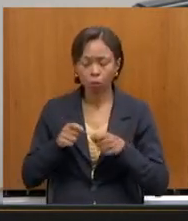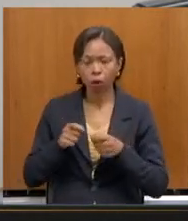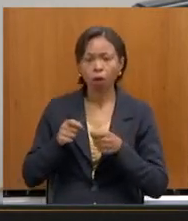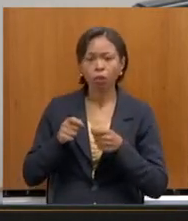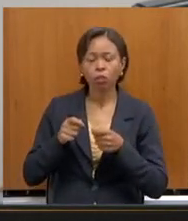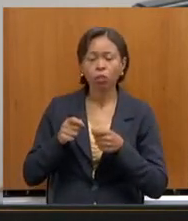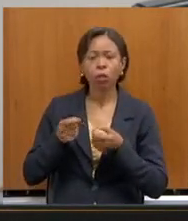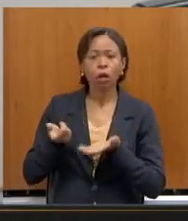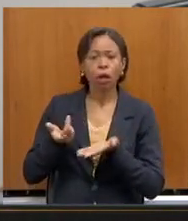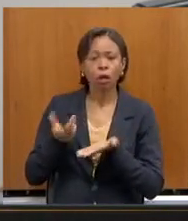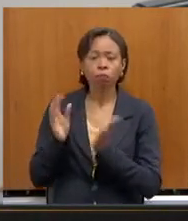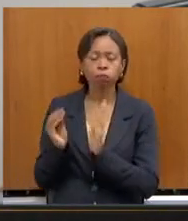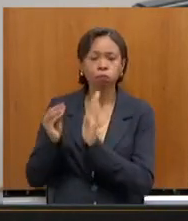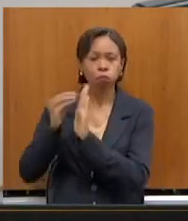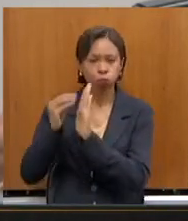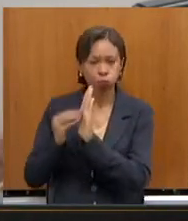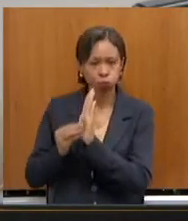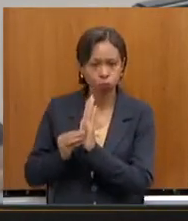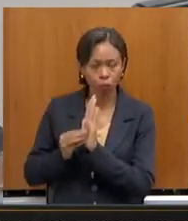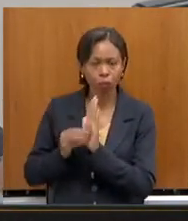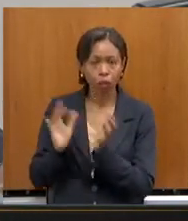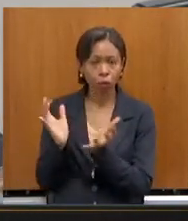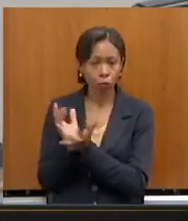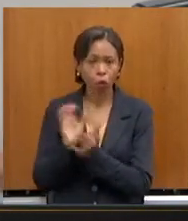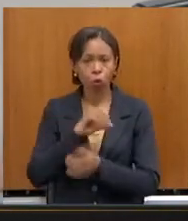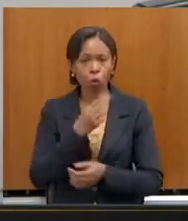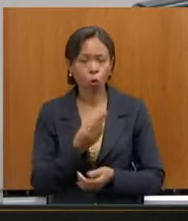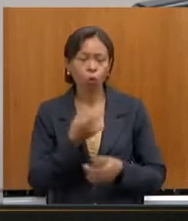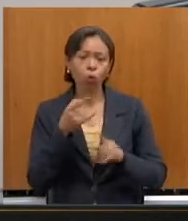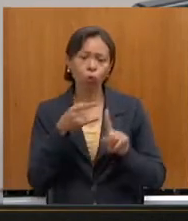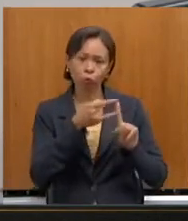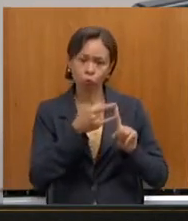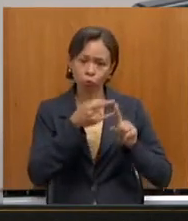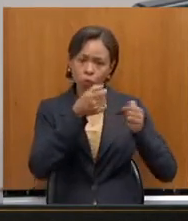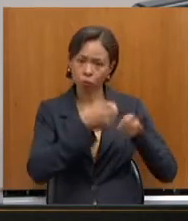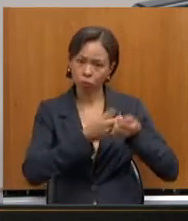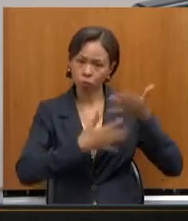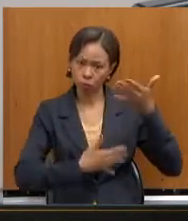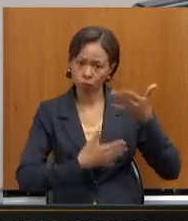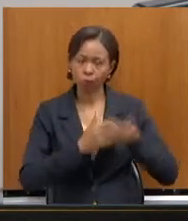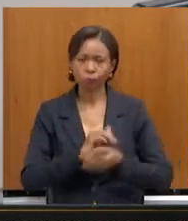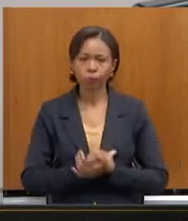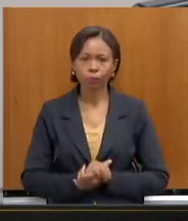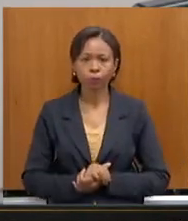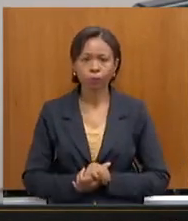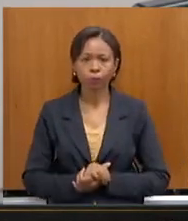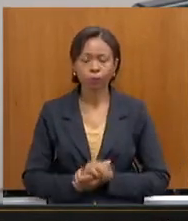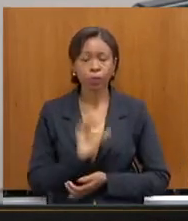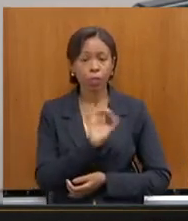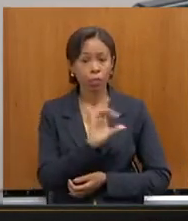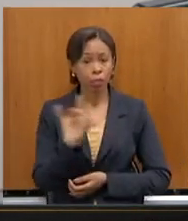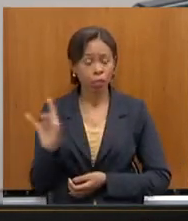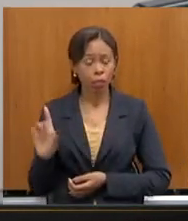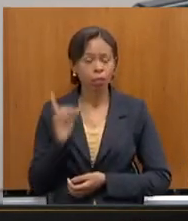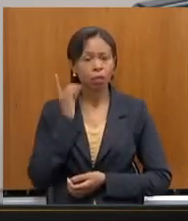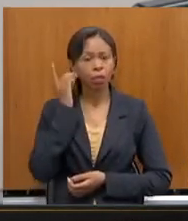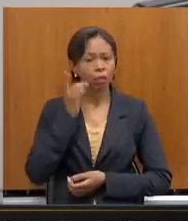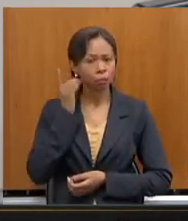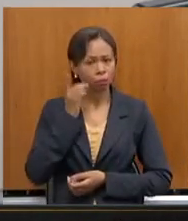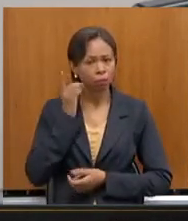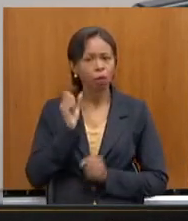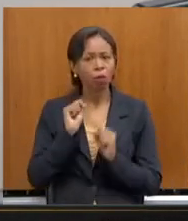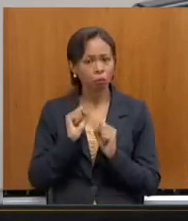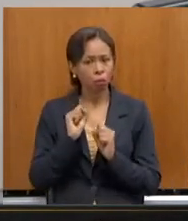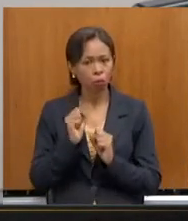ou através do chat online do aplicativo Zoom a cada Deputado poderá